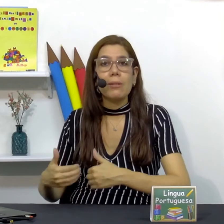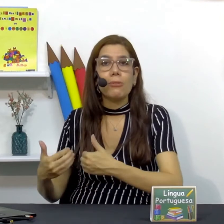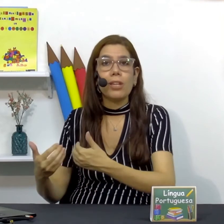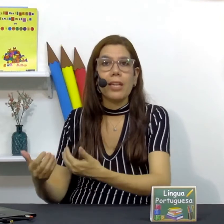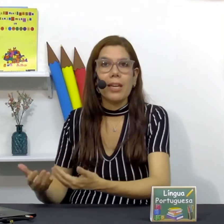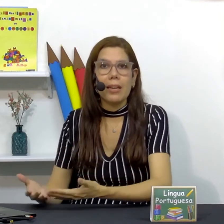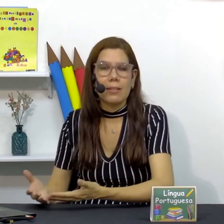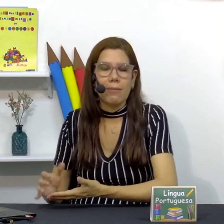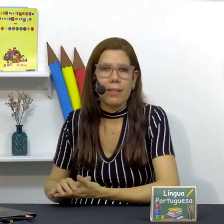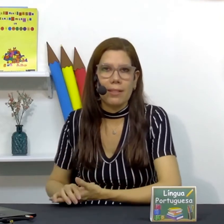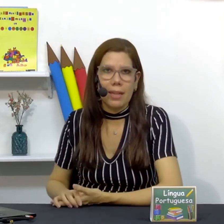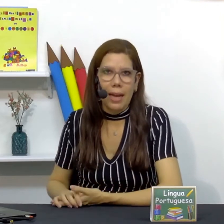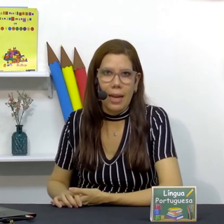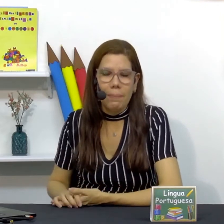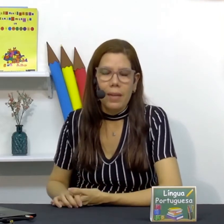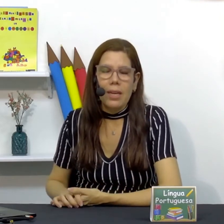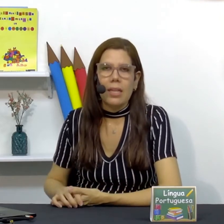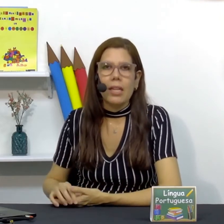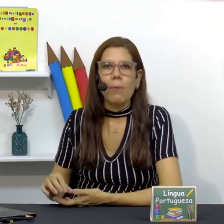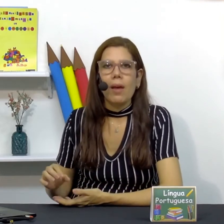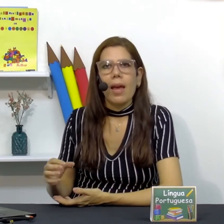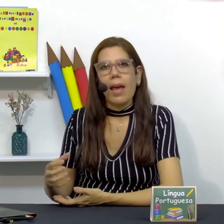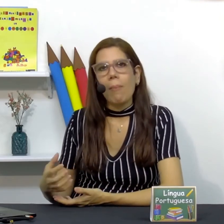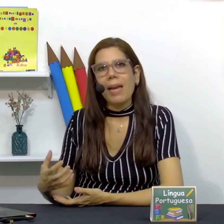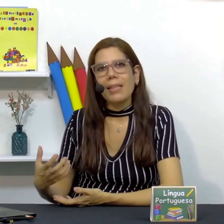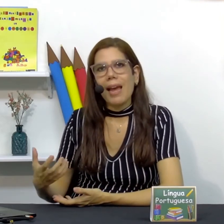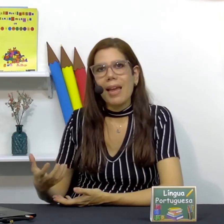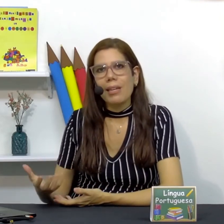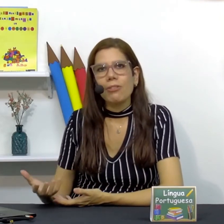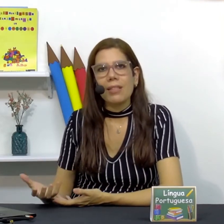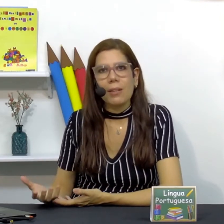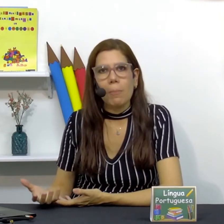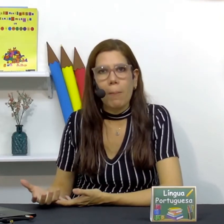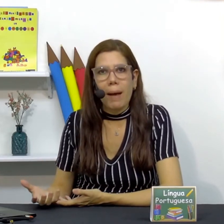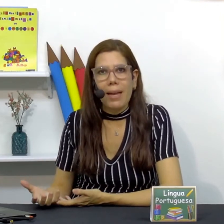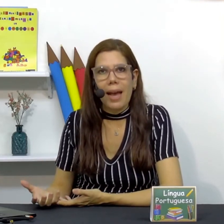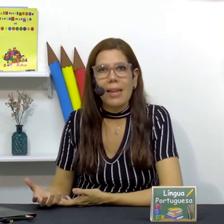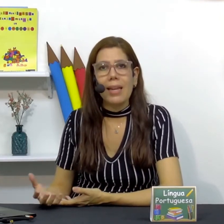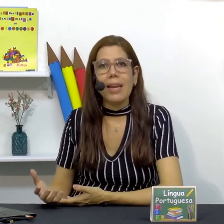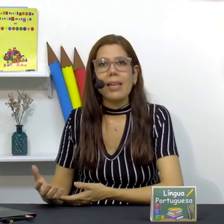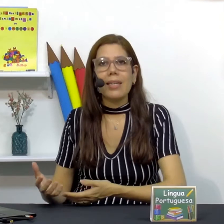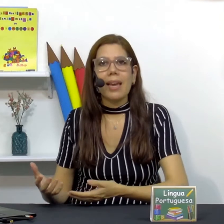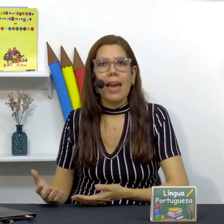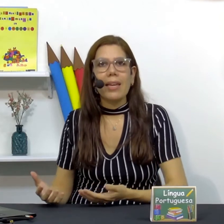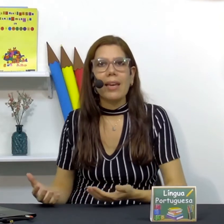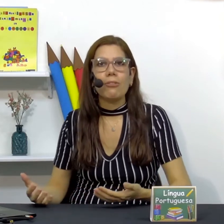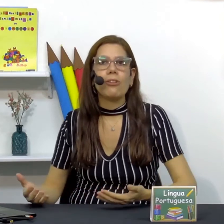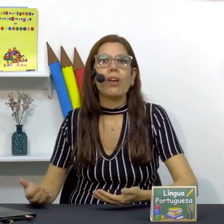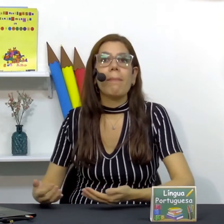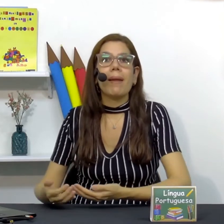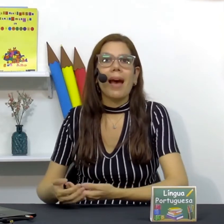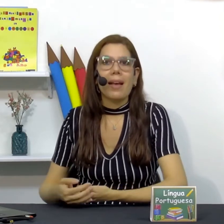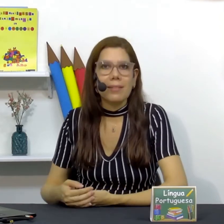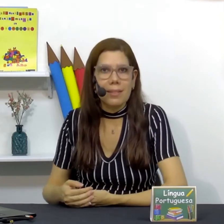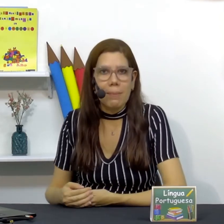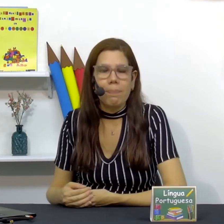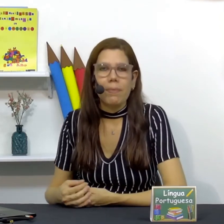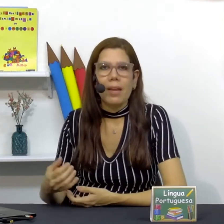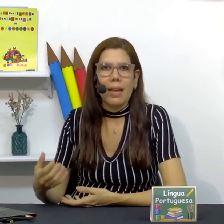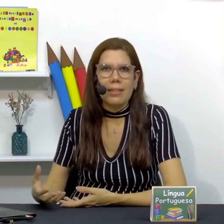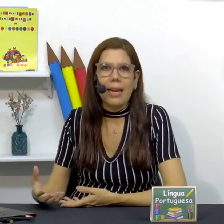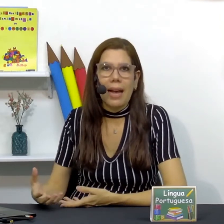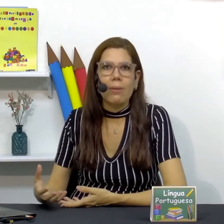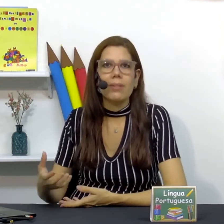tenham medo de ir se vacinar. Então, é uma ideia que está sendo propagada e ele quer que a gente